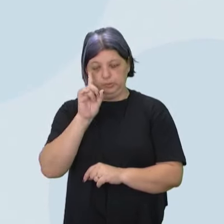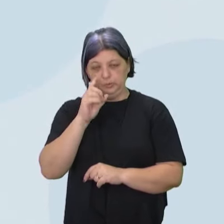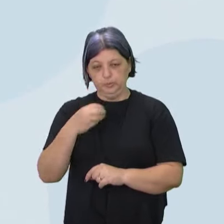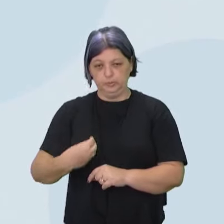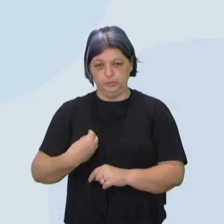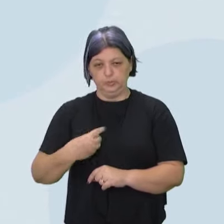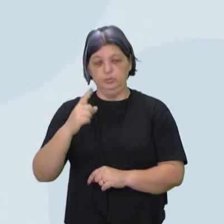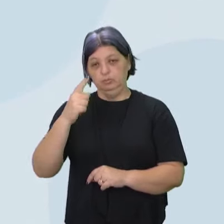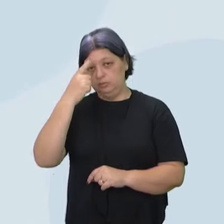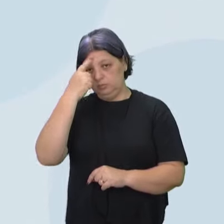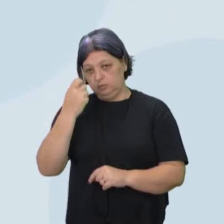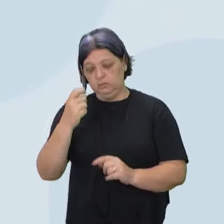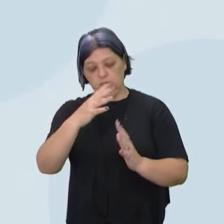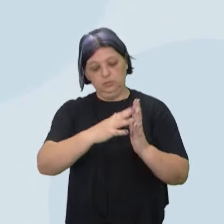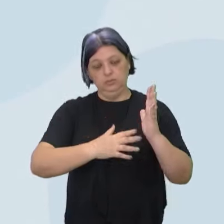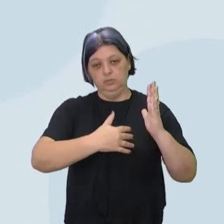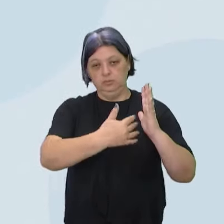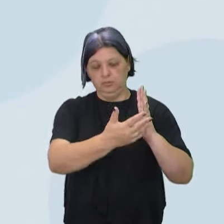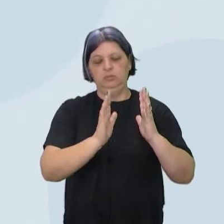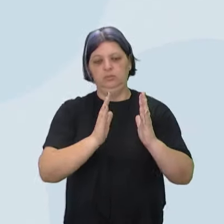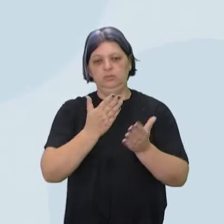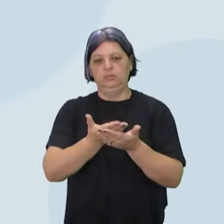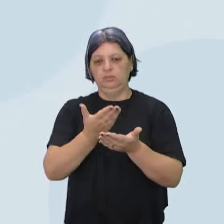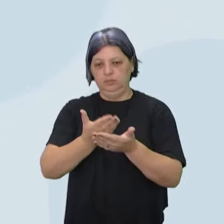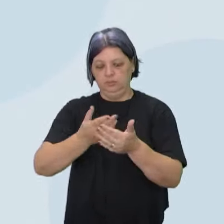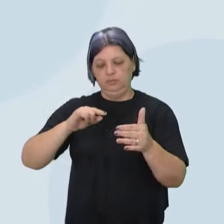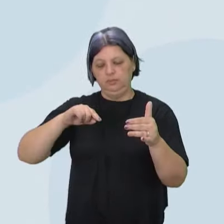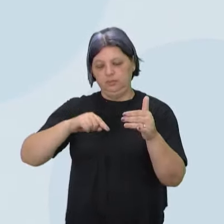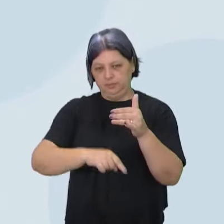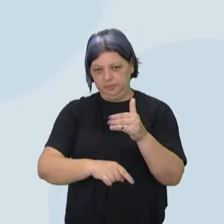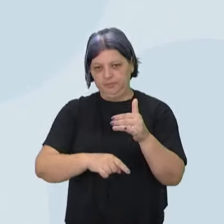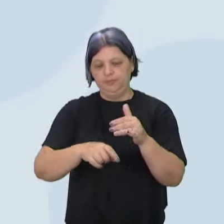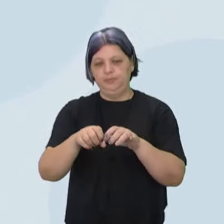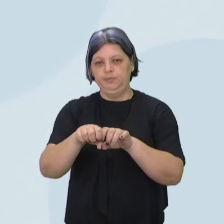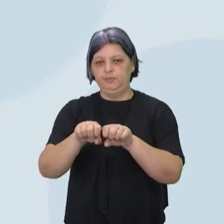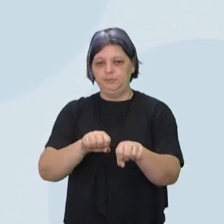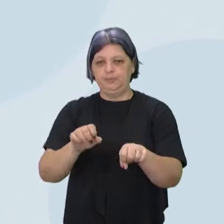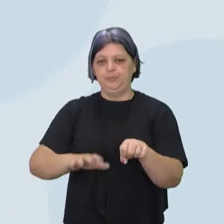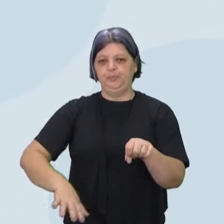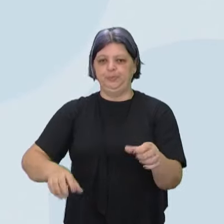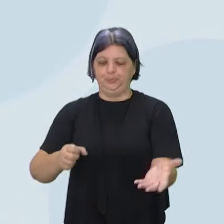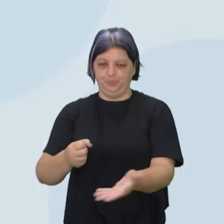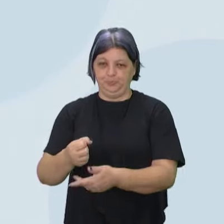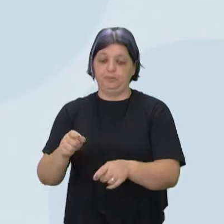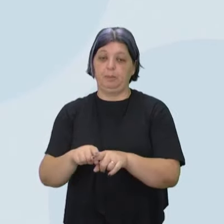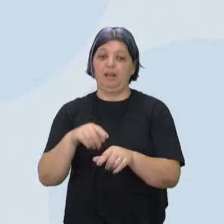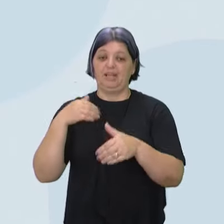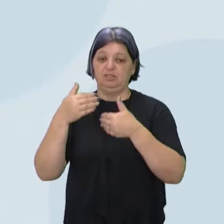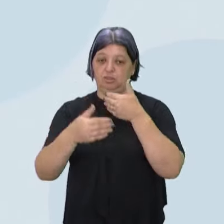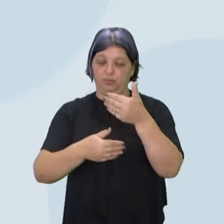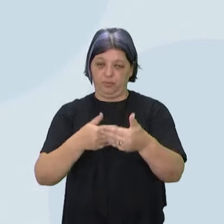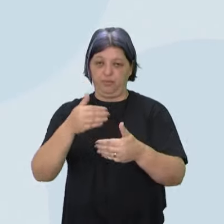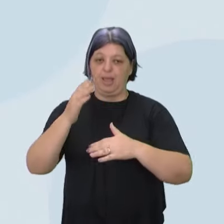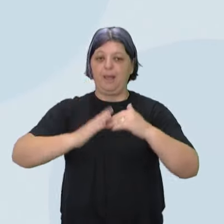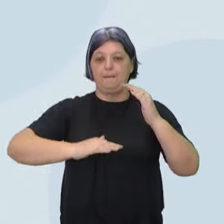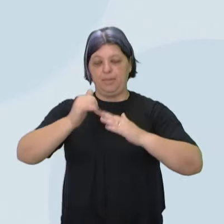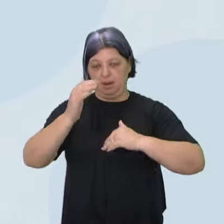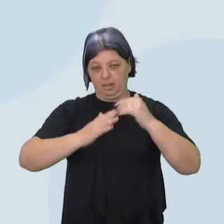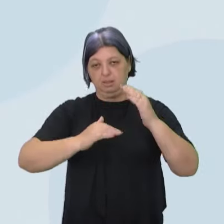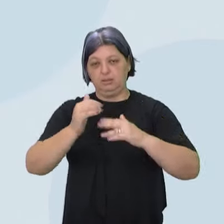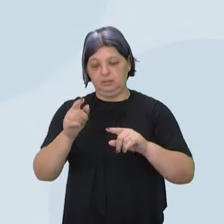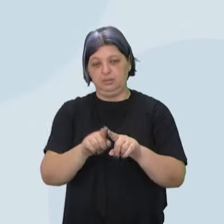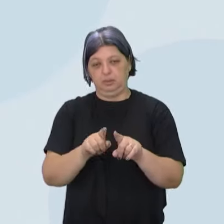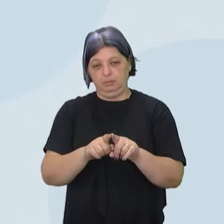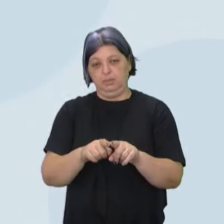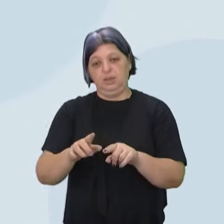dos itinerários, aprofundar o que já foi desenvolvido na formação geral básica e desenvolver habilidades aí que vai ser muito útil, principalmente no